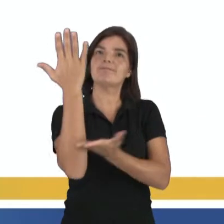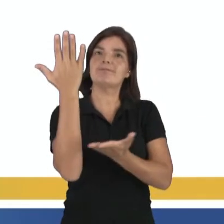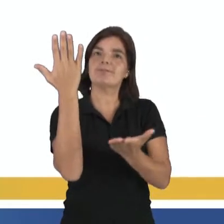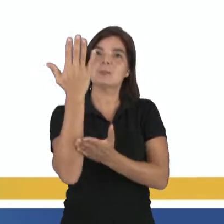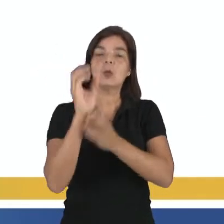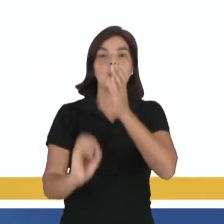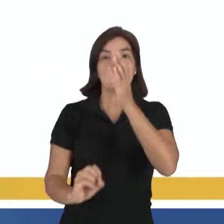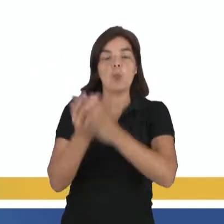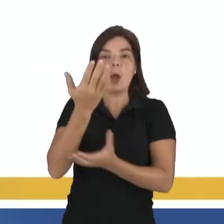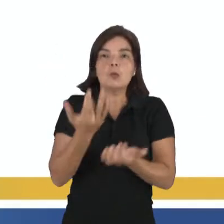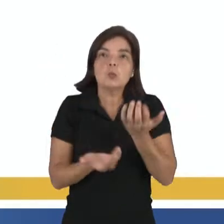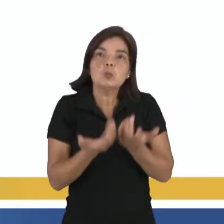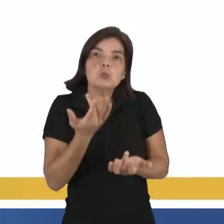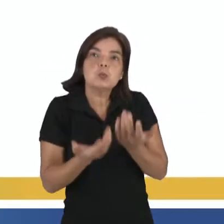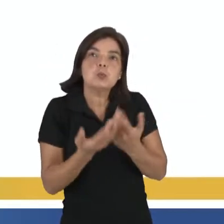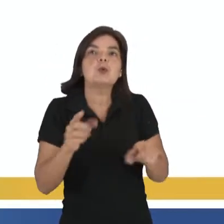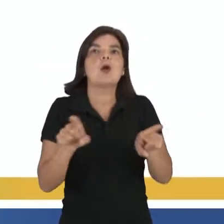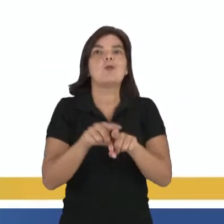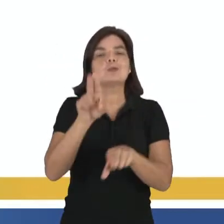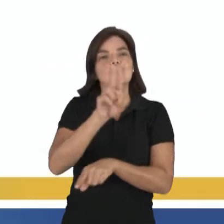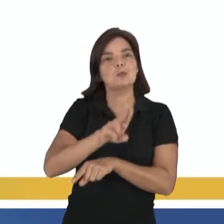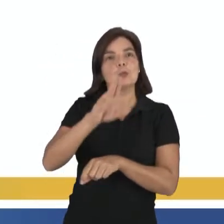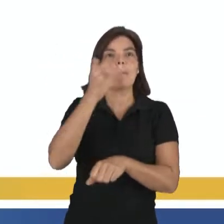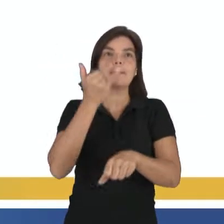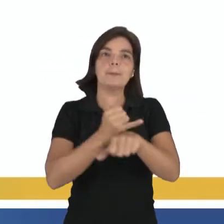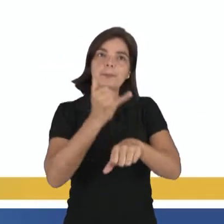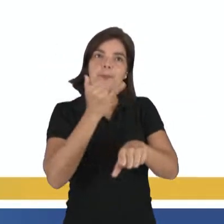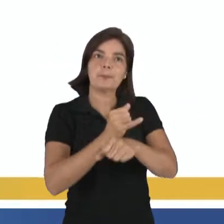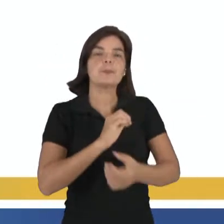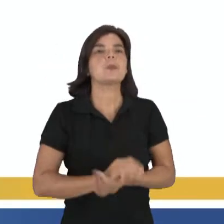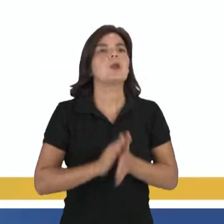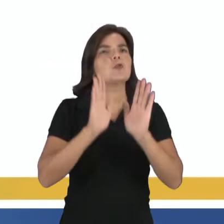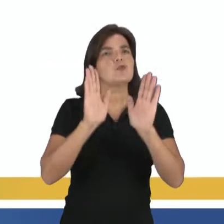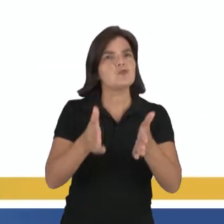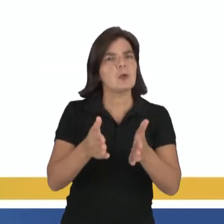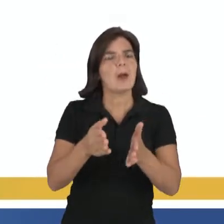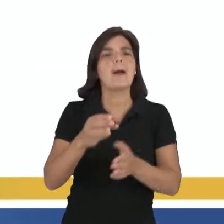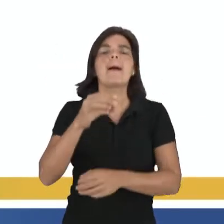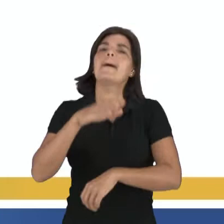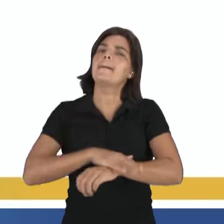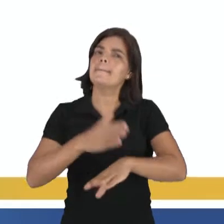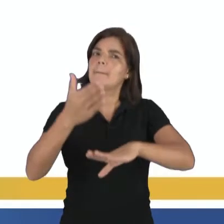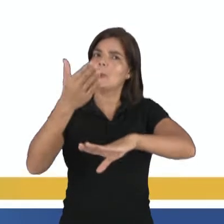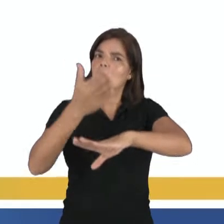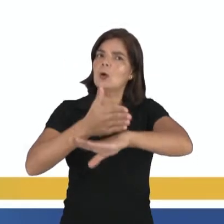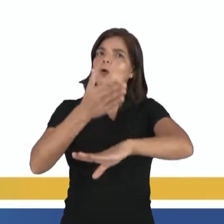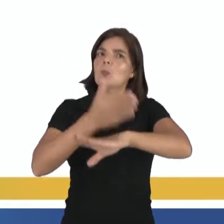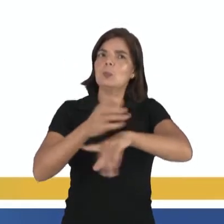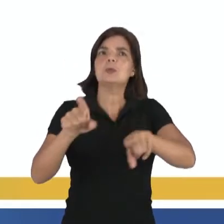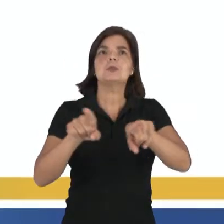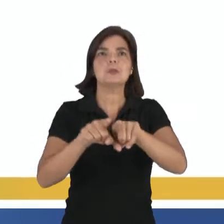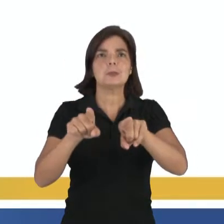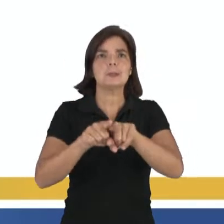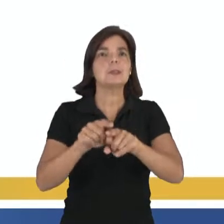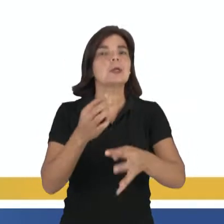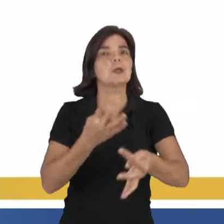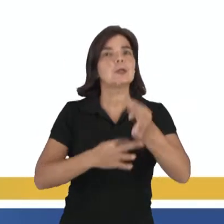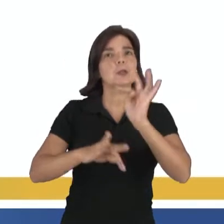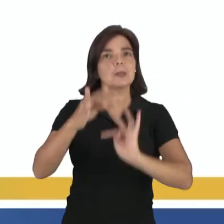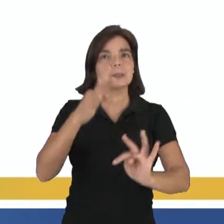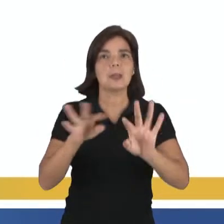da madeira, a descoberta do fogo e a utilização do metal. Já na época medieval, se sobressaem as